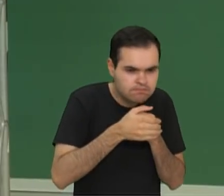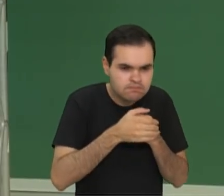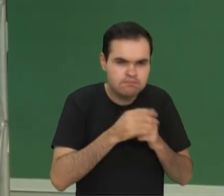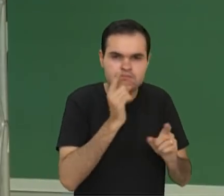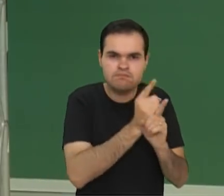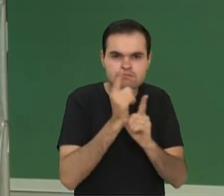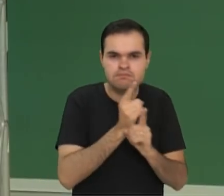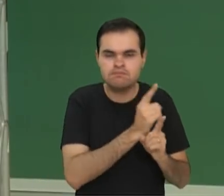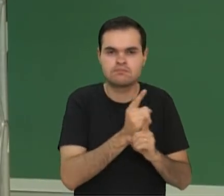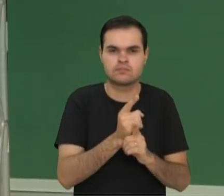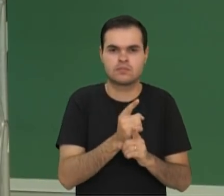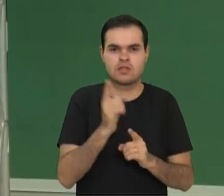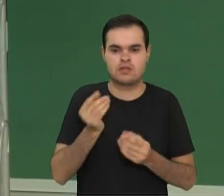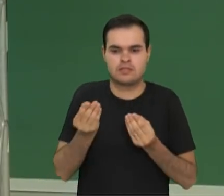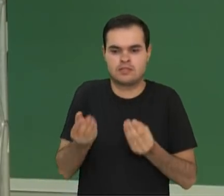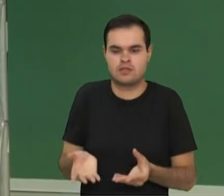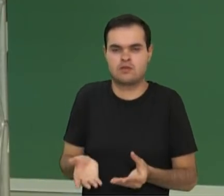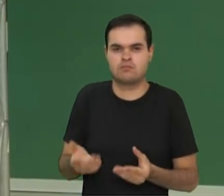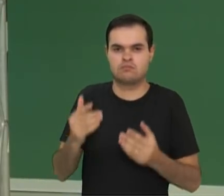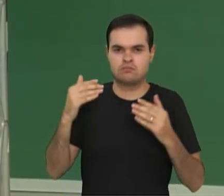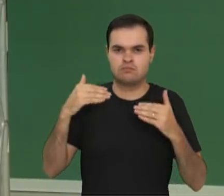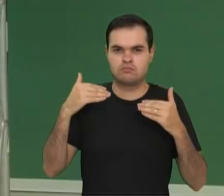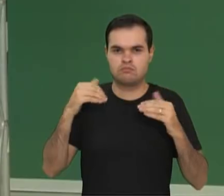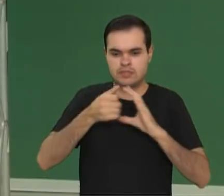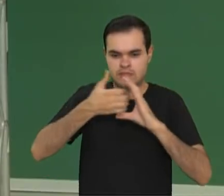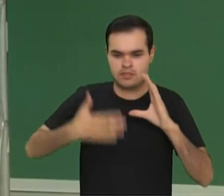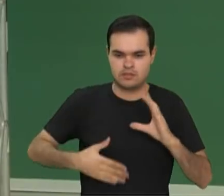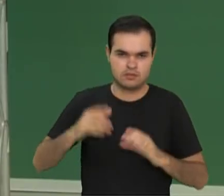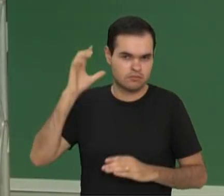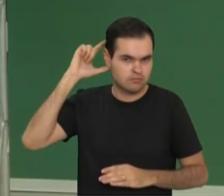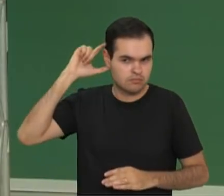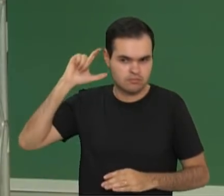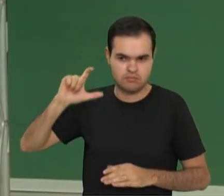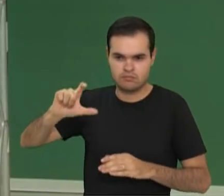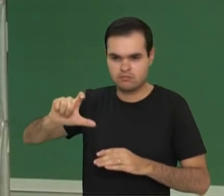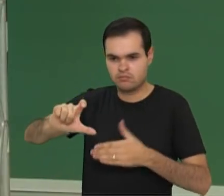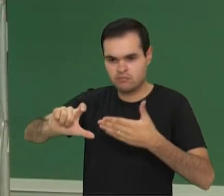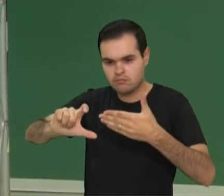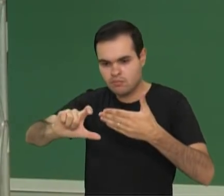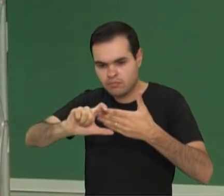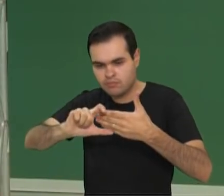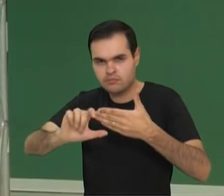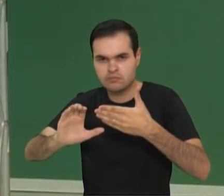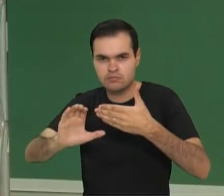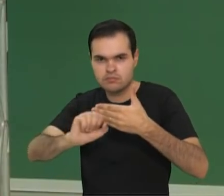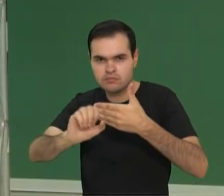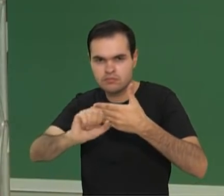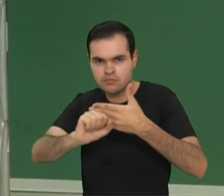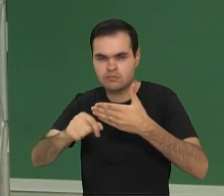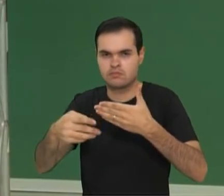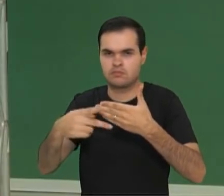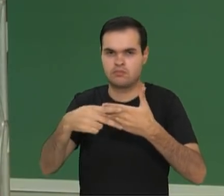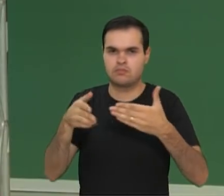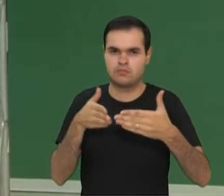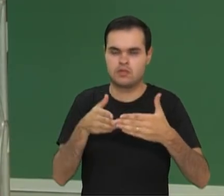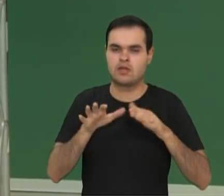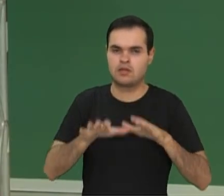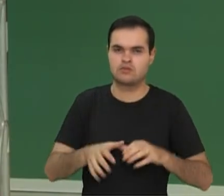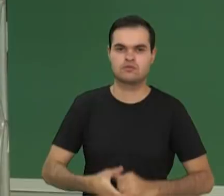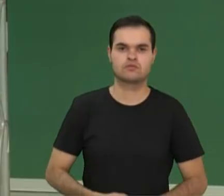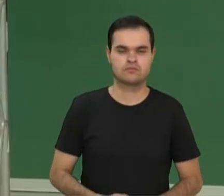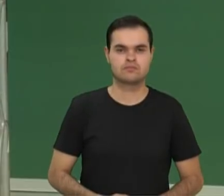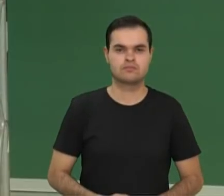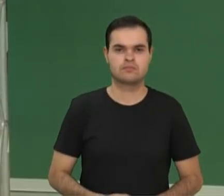personificou, ele atribuiu uma característica de pessoa para algo que não é pessoa. Uma característica humana para as paredes. É isso que ele